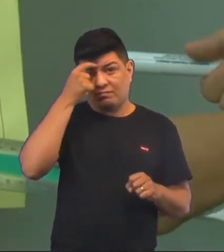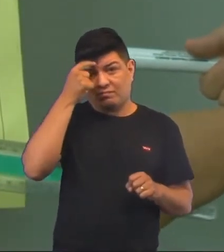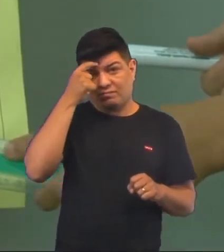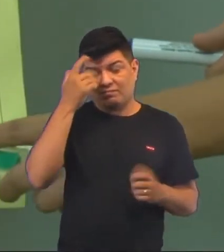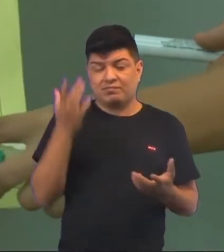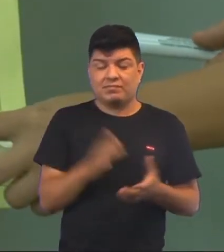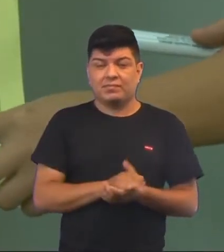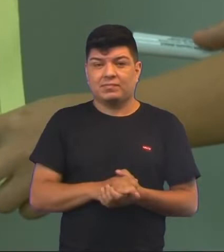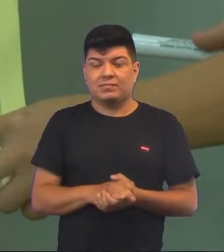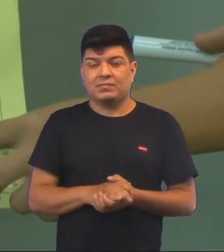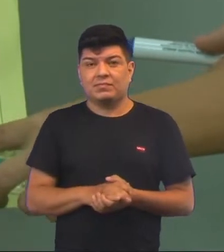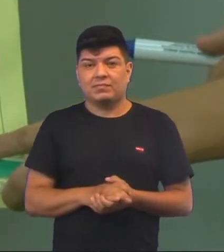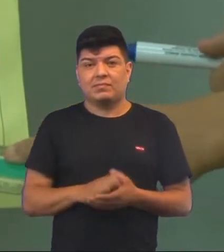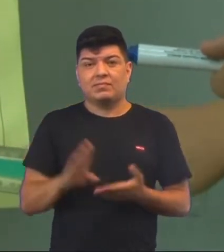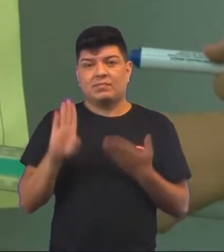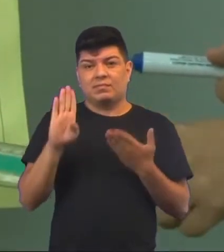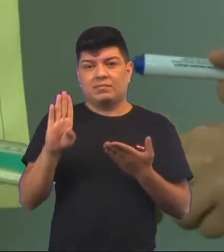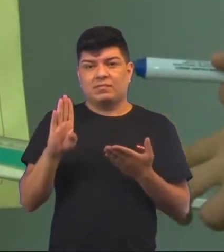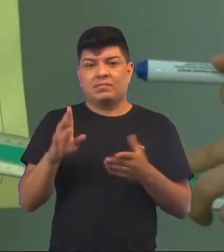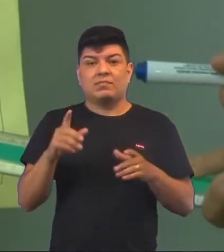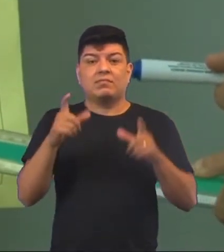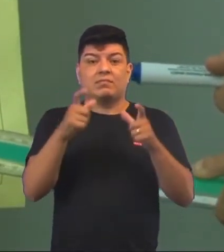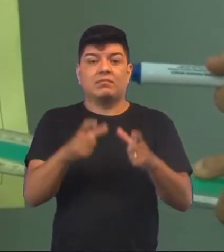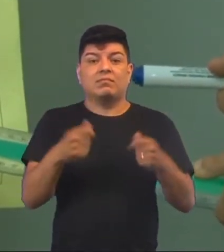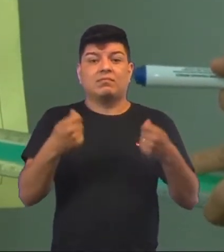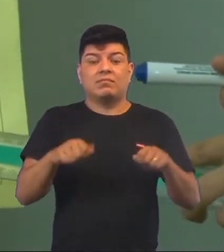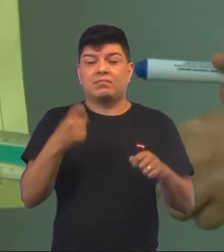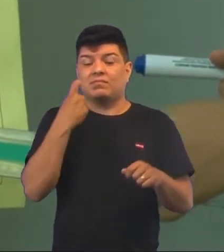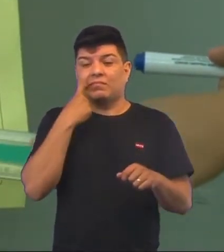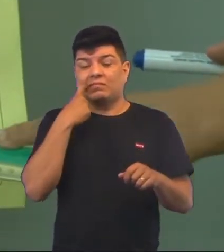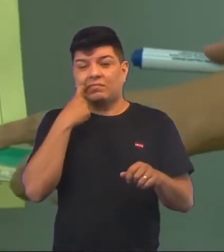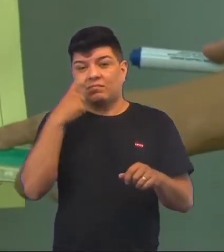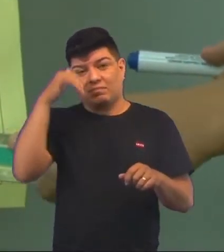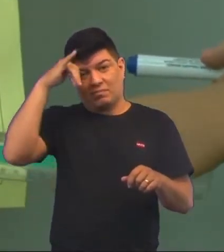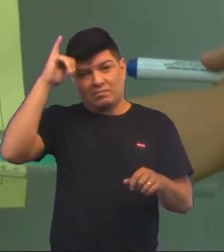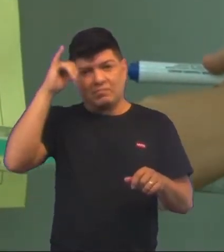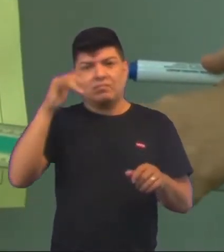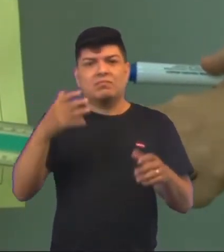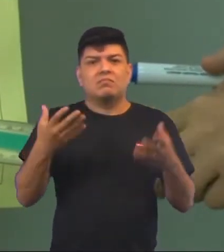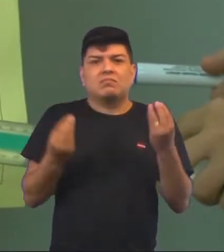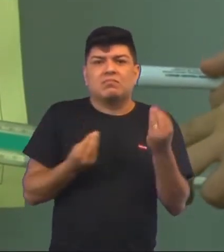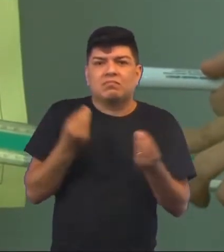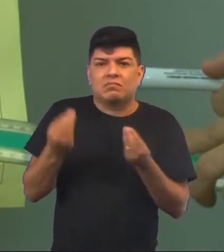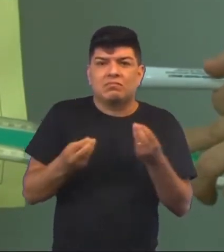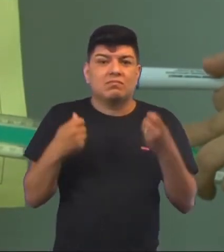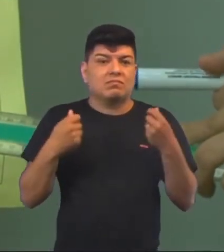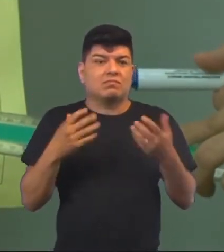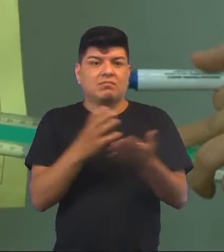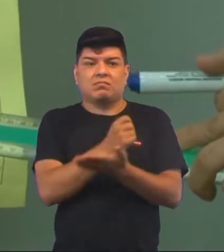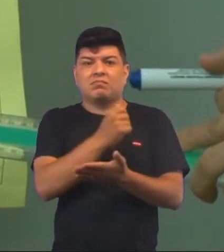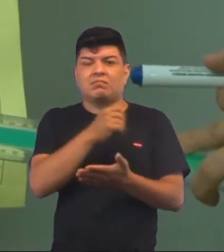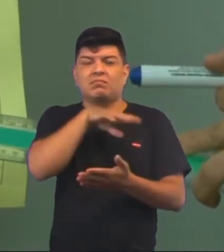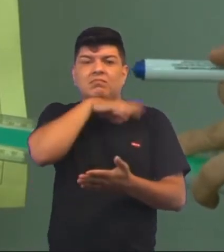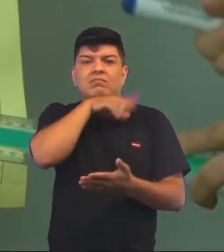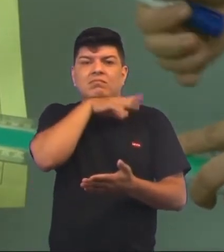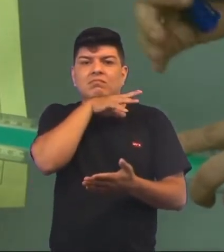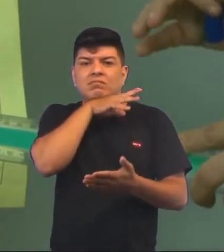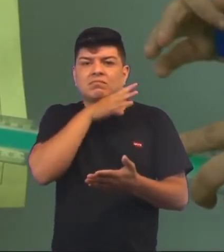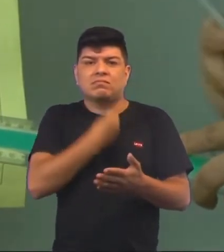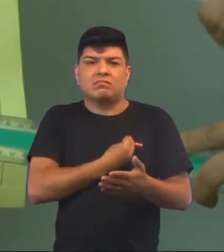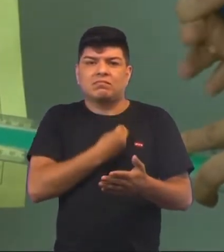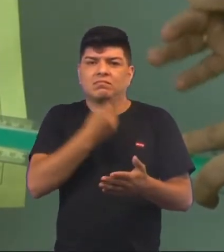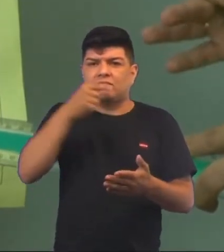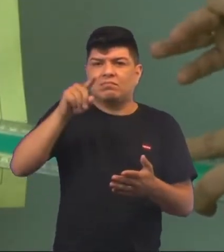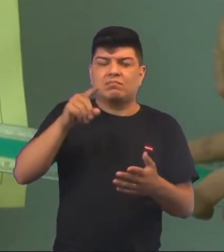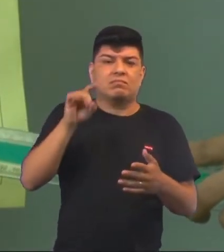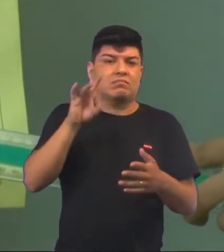tem lógica. Olha só a letra B. Ó. O centro precisava de um peixe-boi. Desde quando centros de animais, eles pegam espécies assim, levam